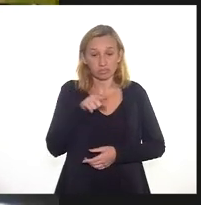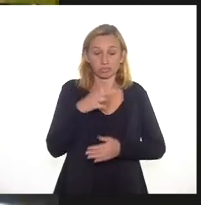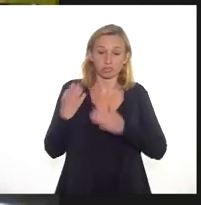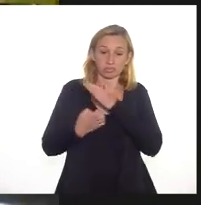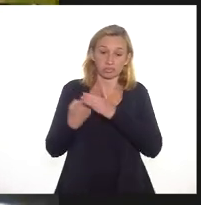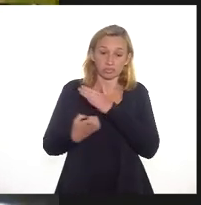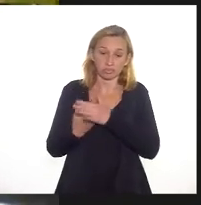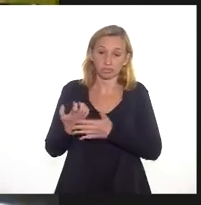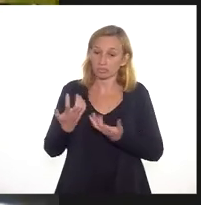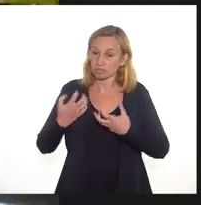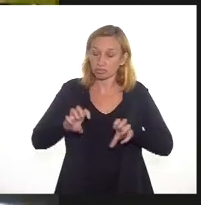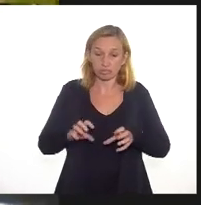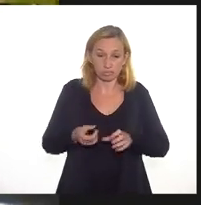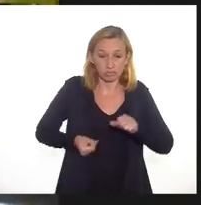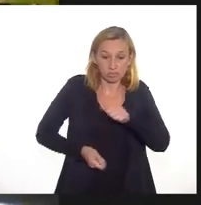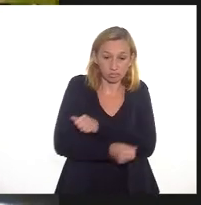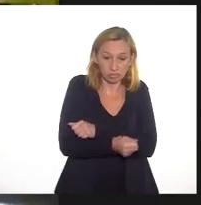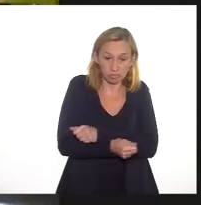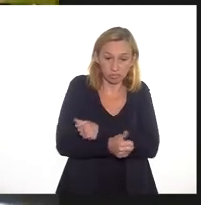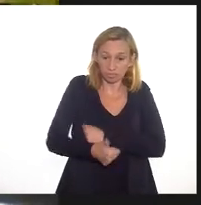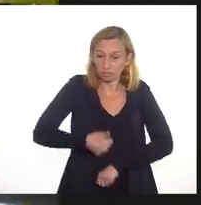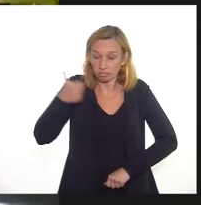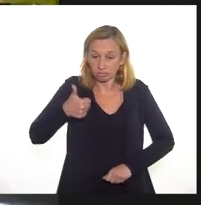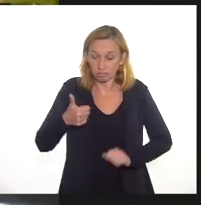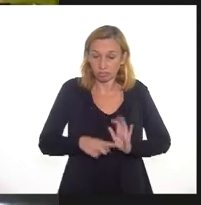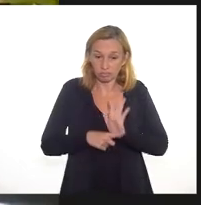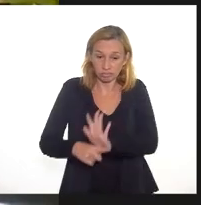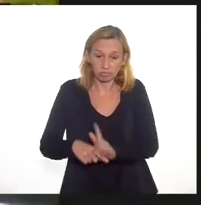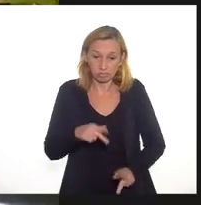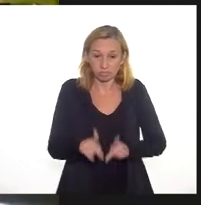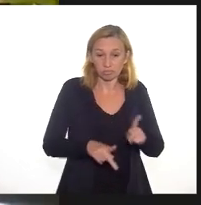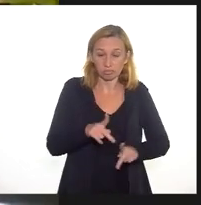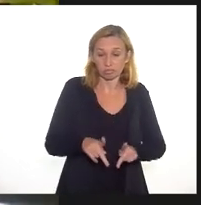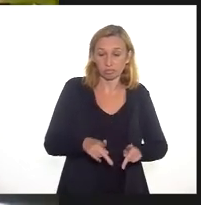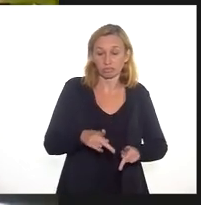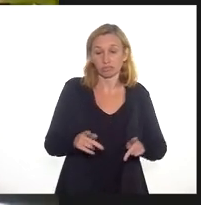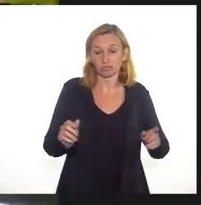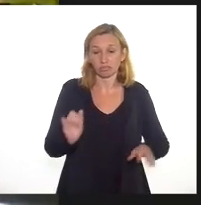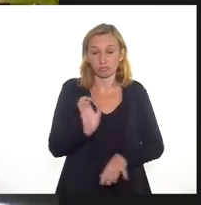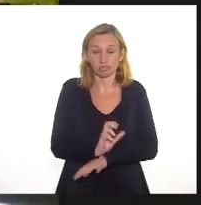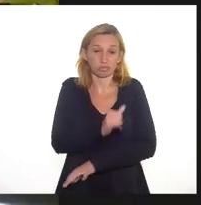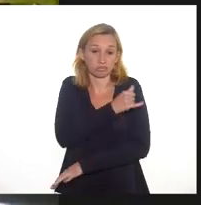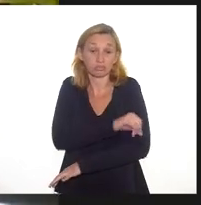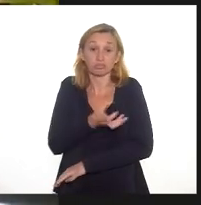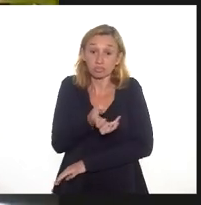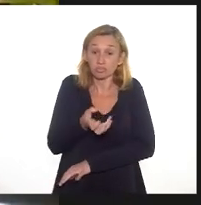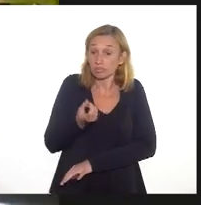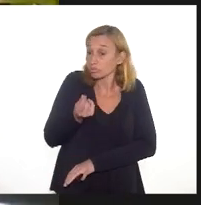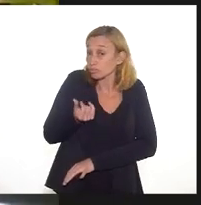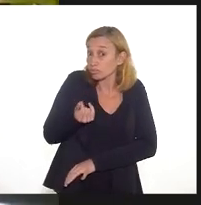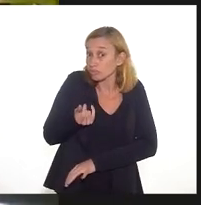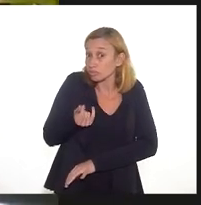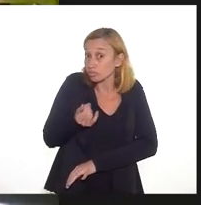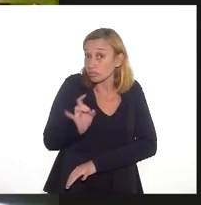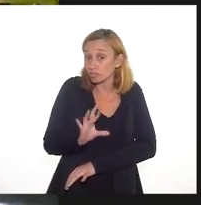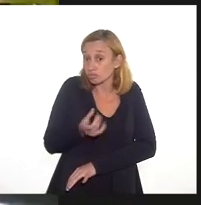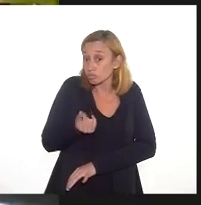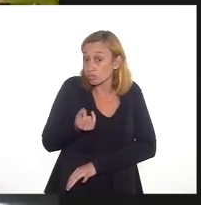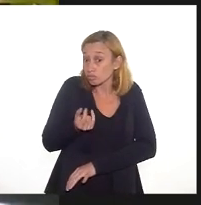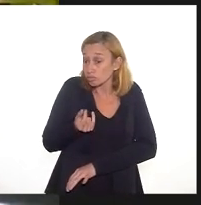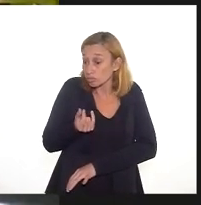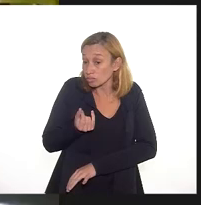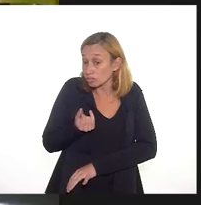não querem investir para melhoria de condições de vida no estado do Rio de Janeiro. Ela quer lucrar por